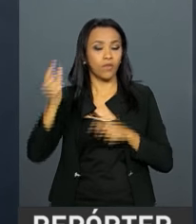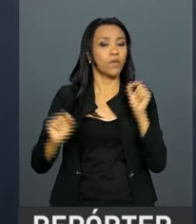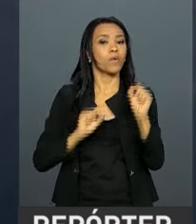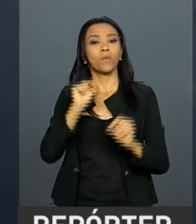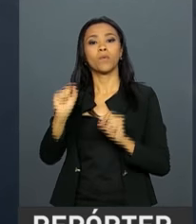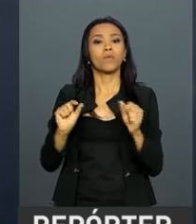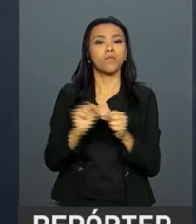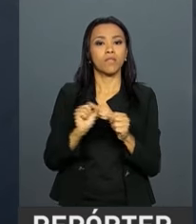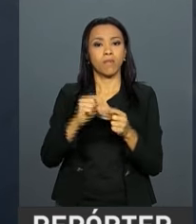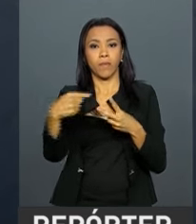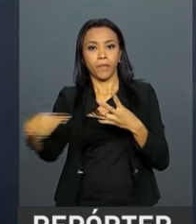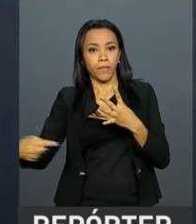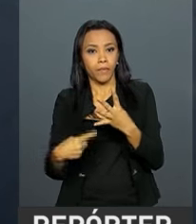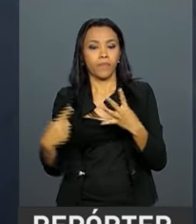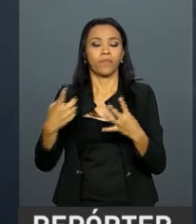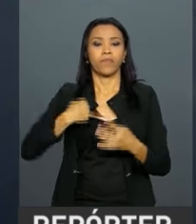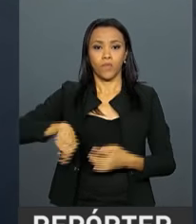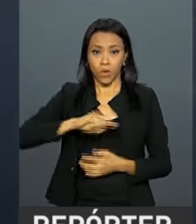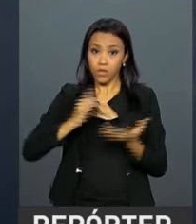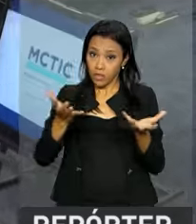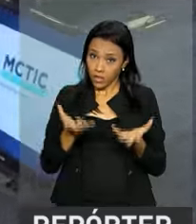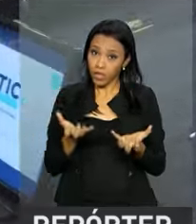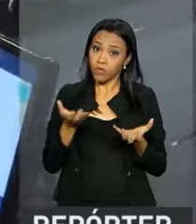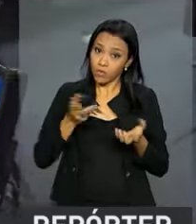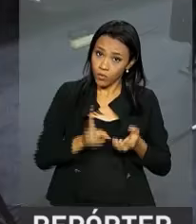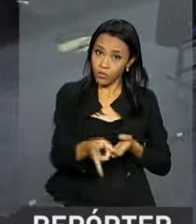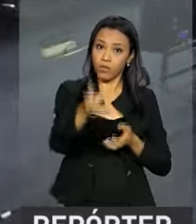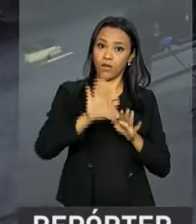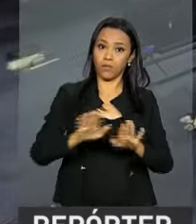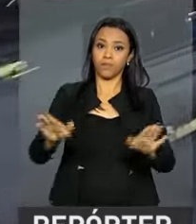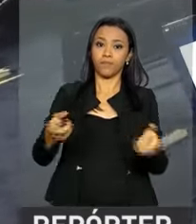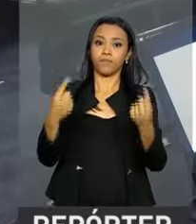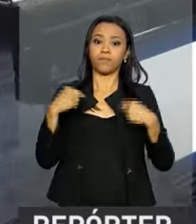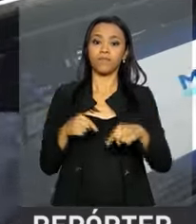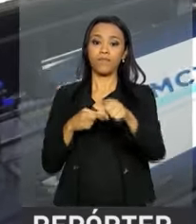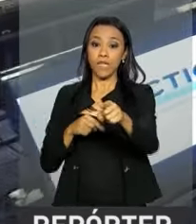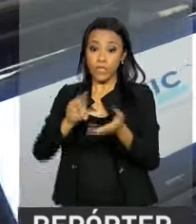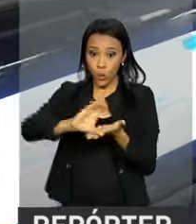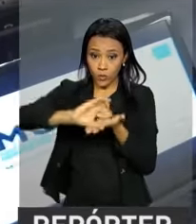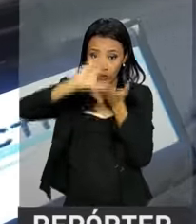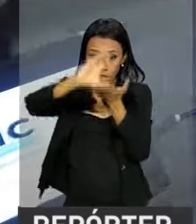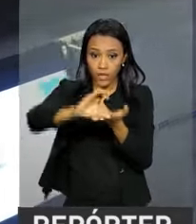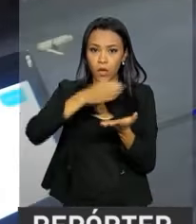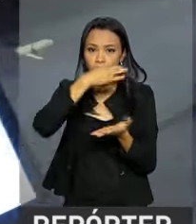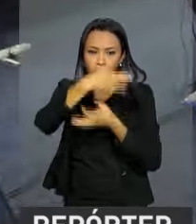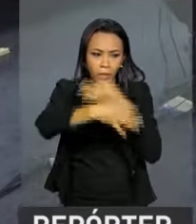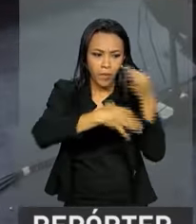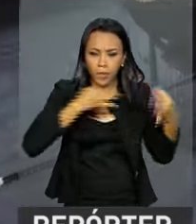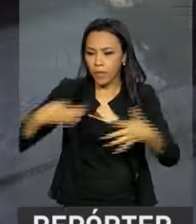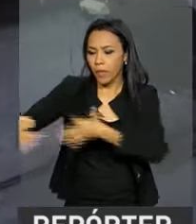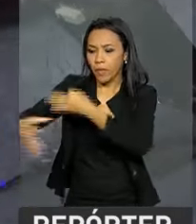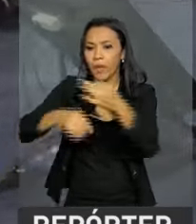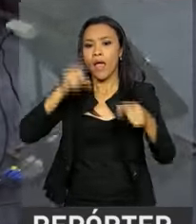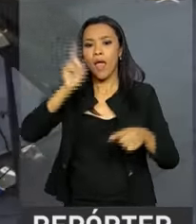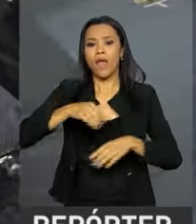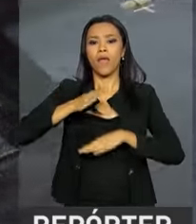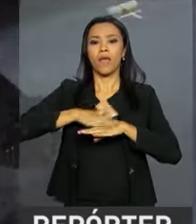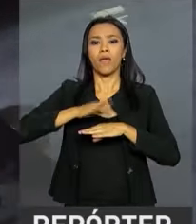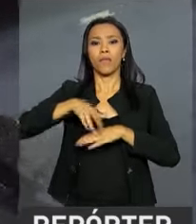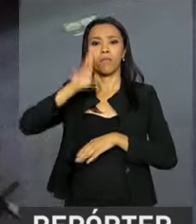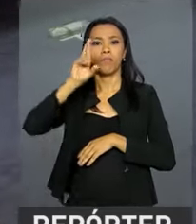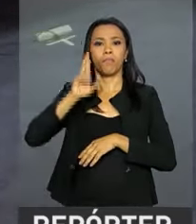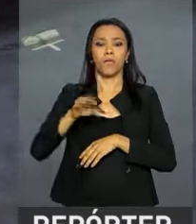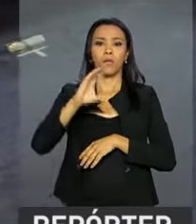que estamos tomando. E nós queremos seguir nessa trilha. O Conselho Consultivo será coordenado pelo ministro Gilberto Kassab e